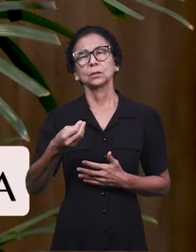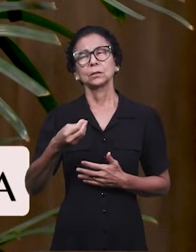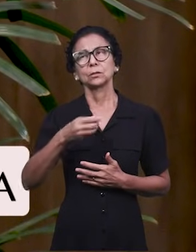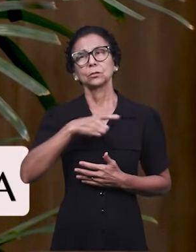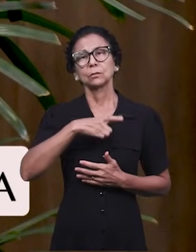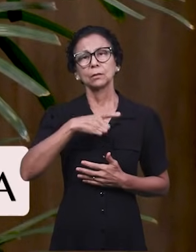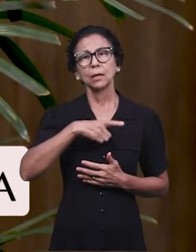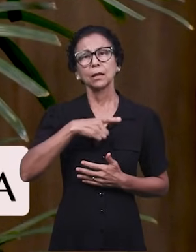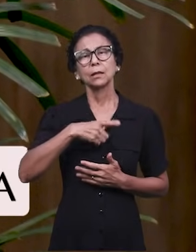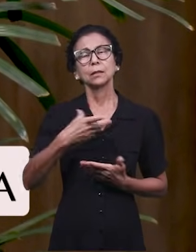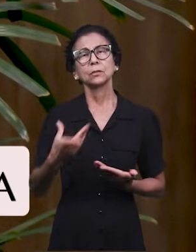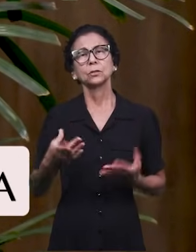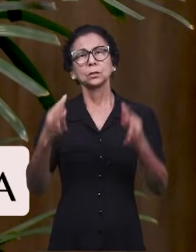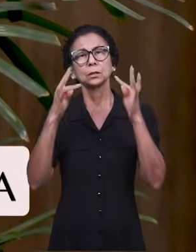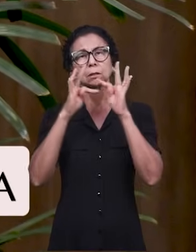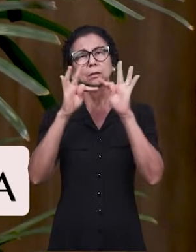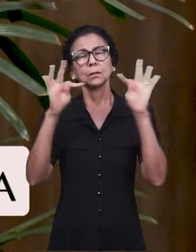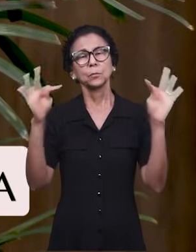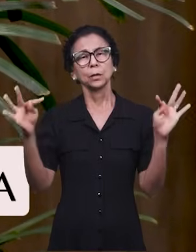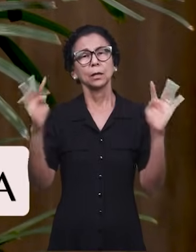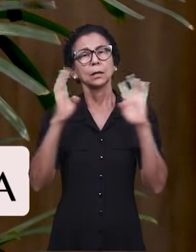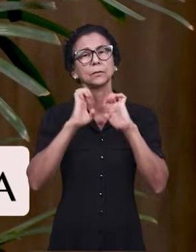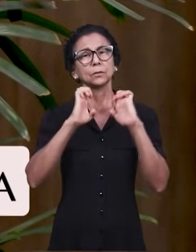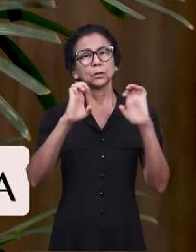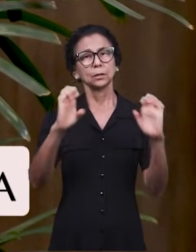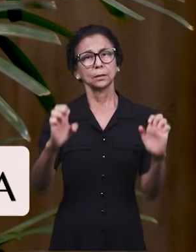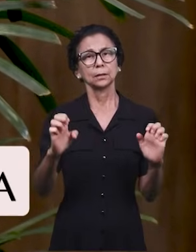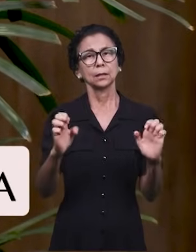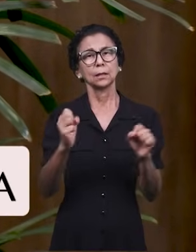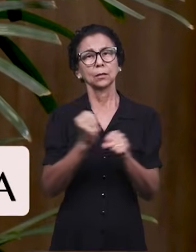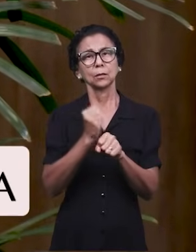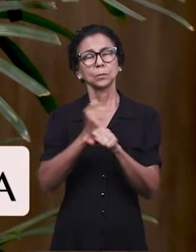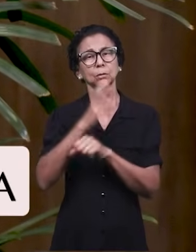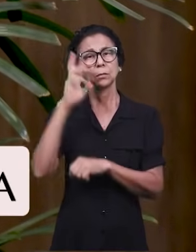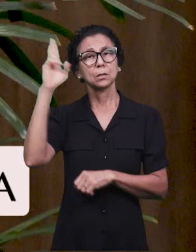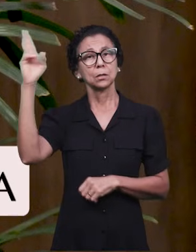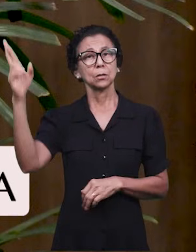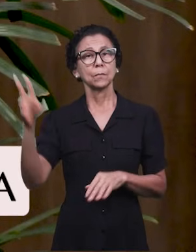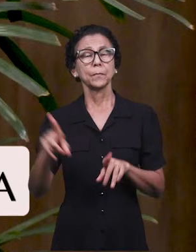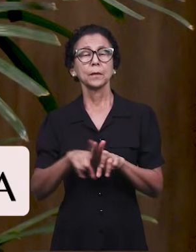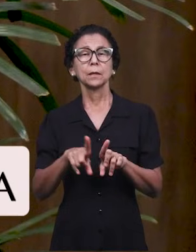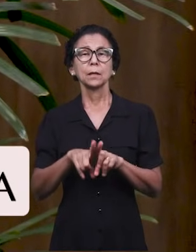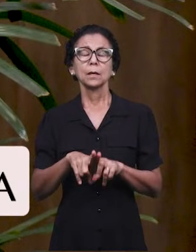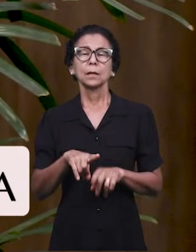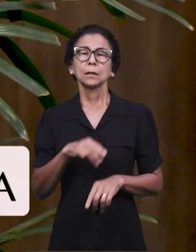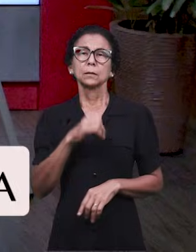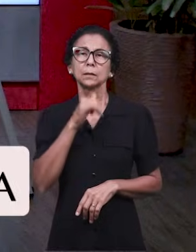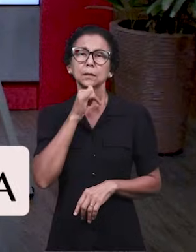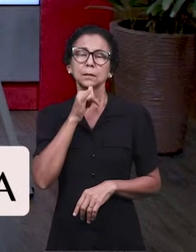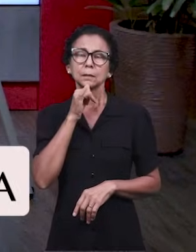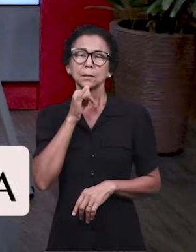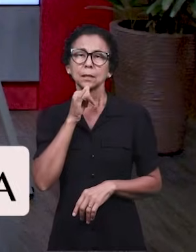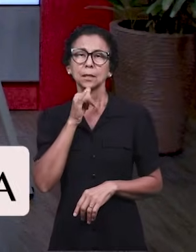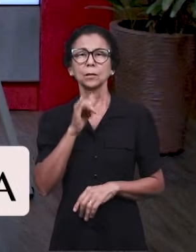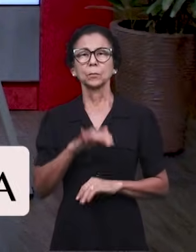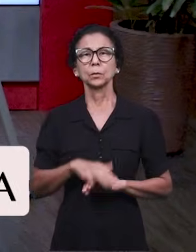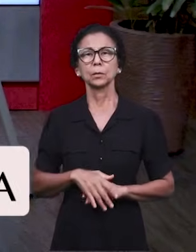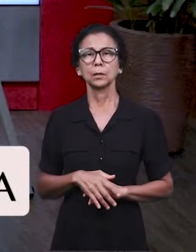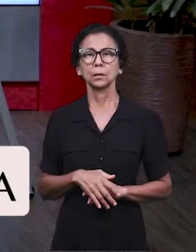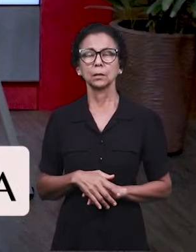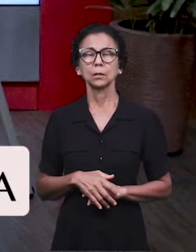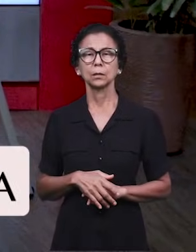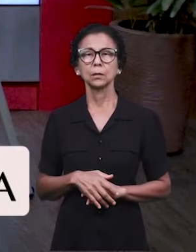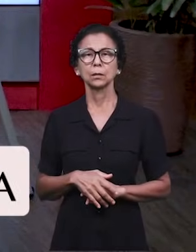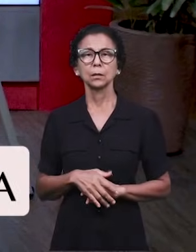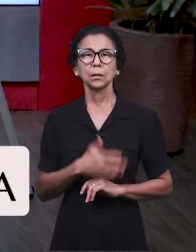né? Até mesmo evangelizar a colegas de trabalho. Inclusive tem um mês, né, no ano que nós separamos para estar